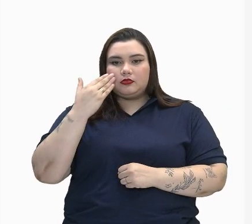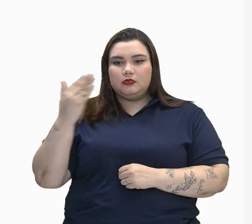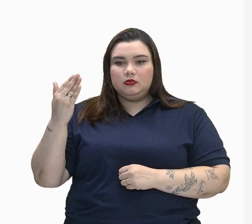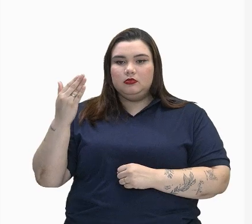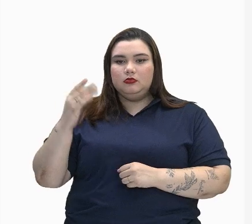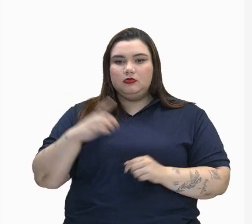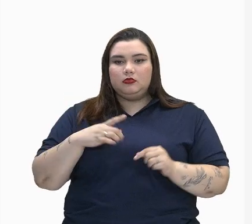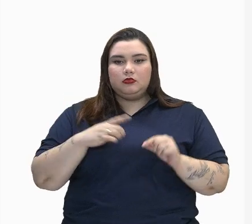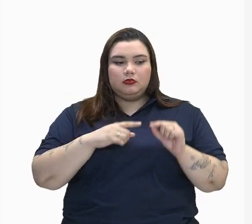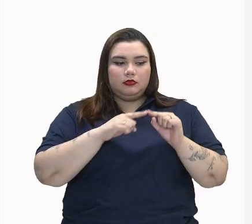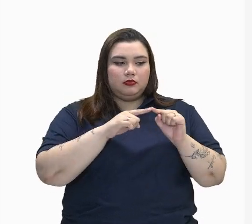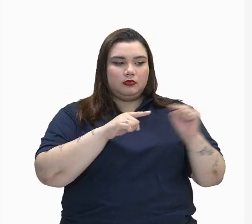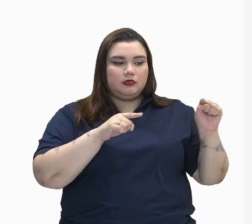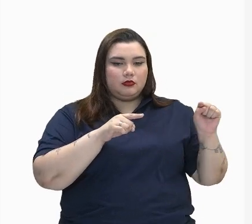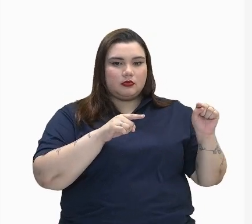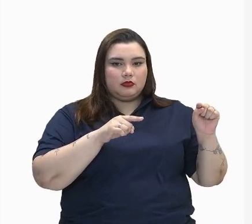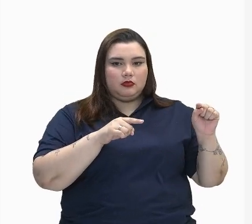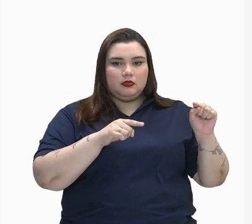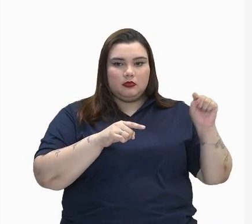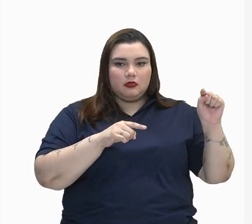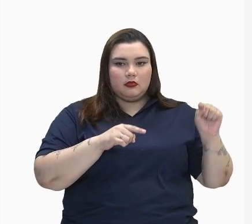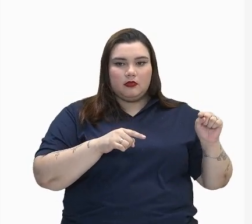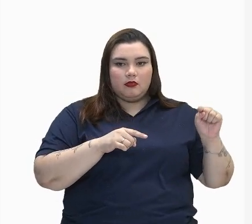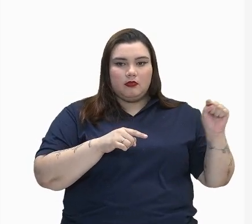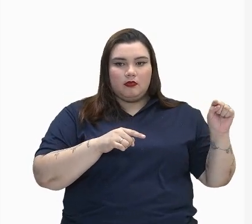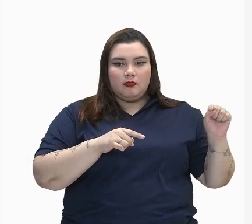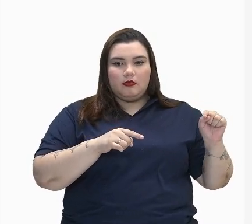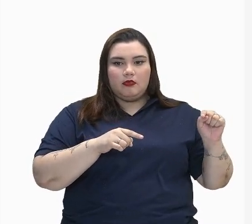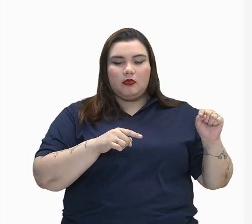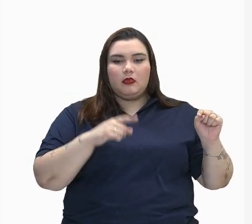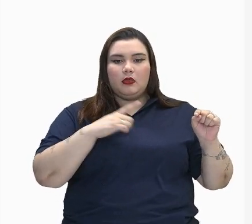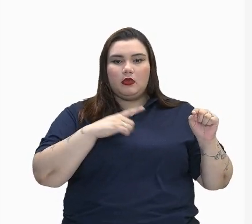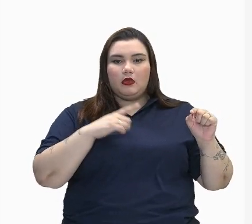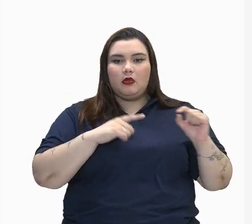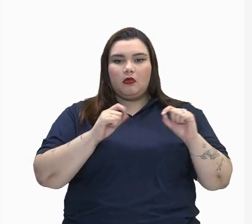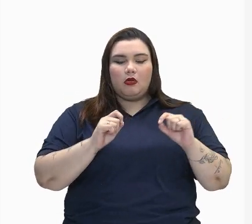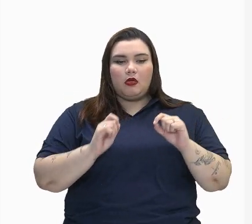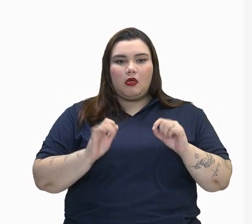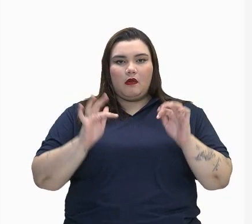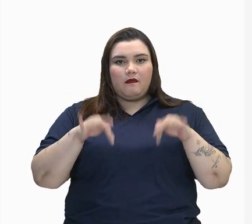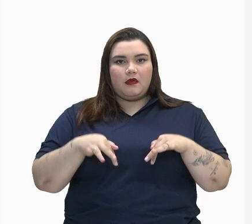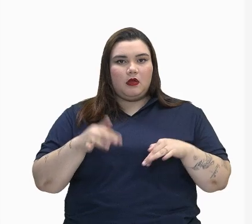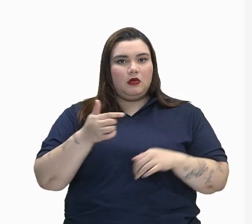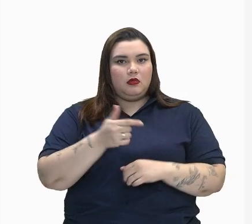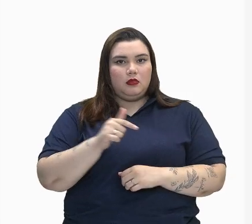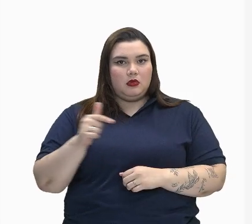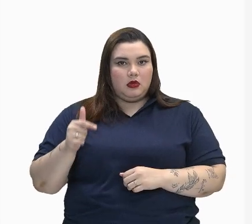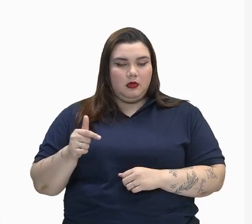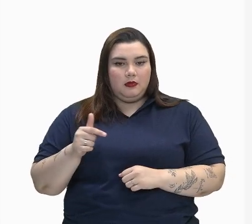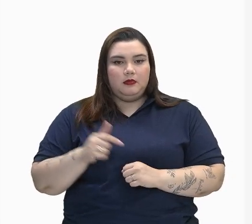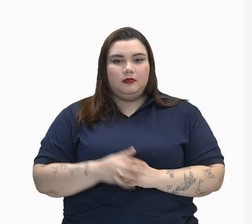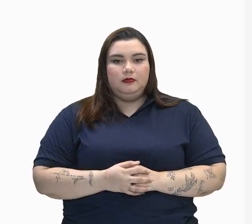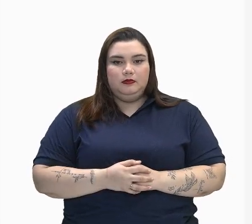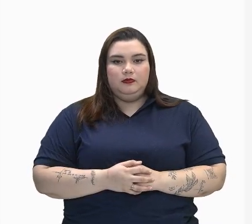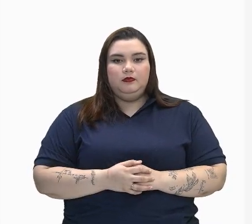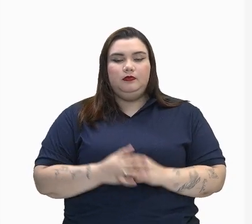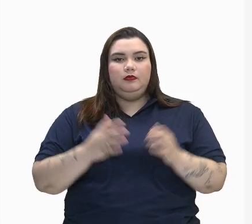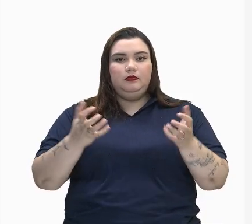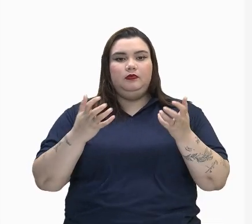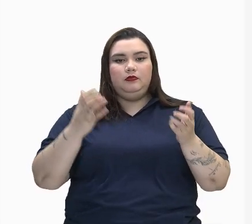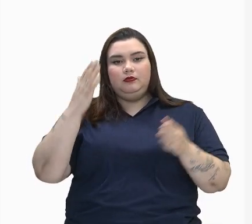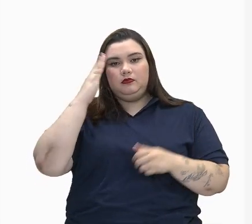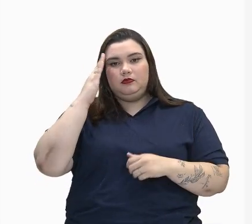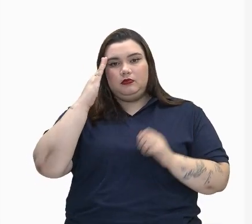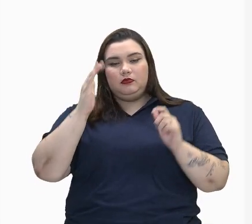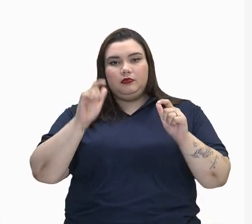na direita, que significa que é infinito aqui para a direita, certo? E ele quer saber onde